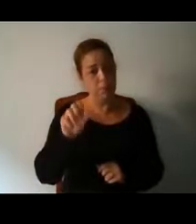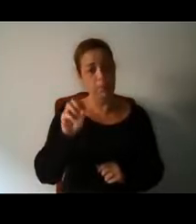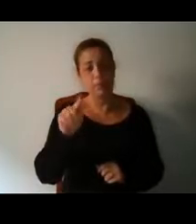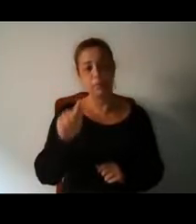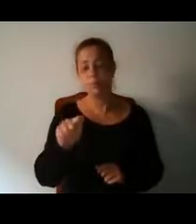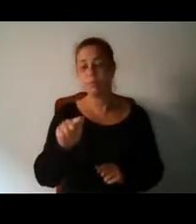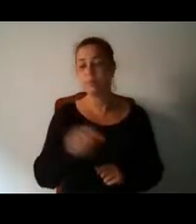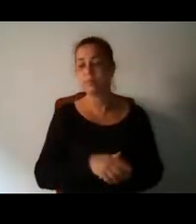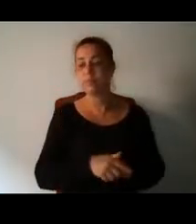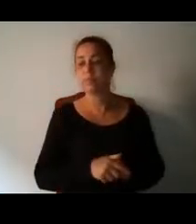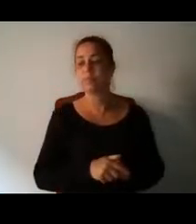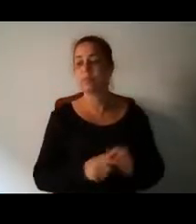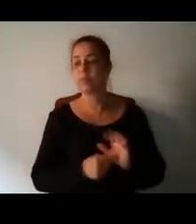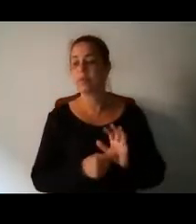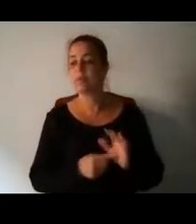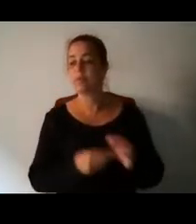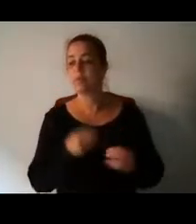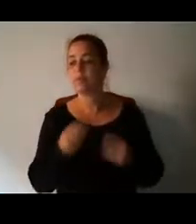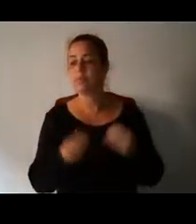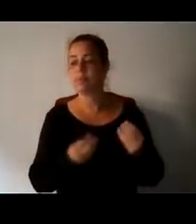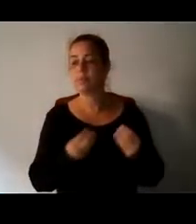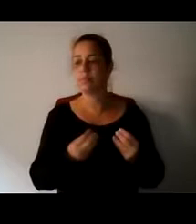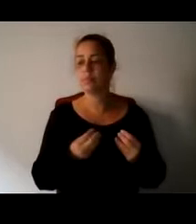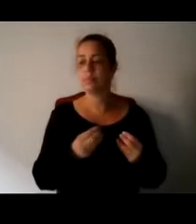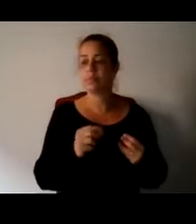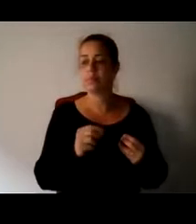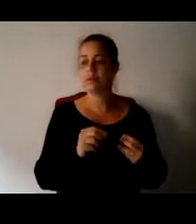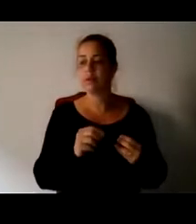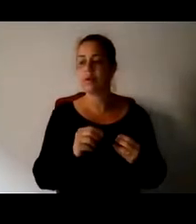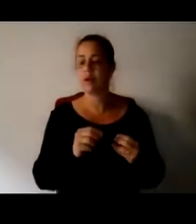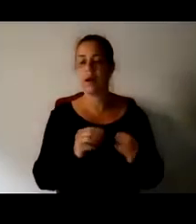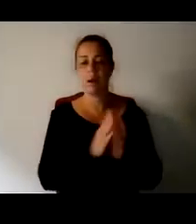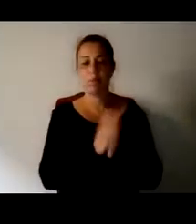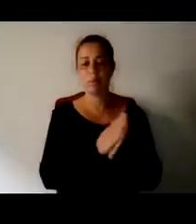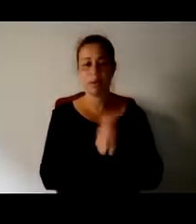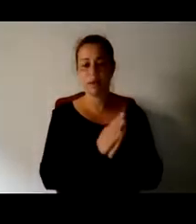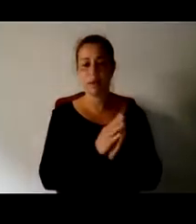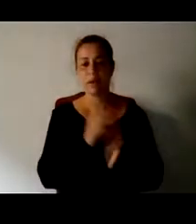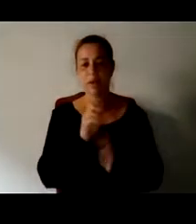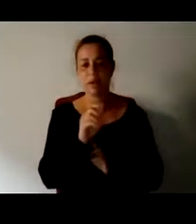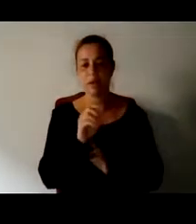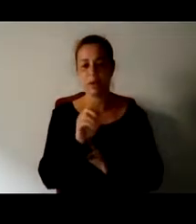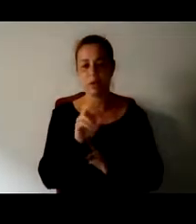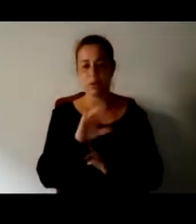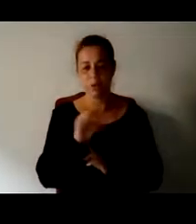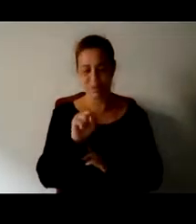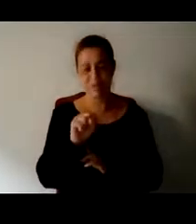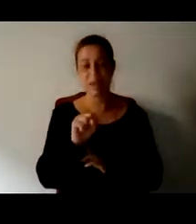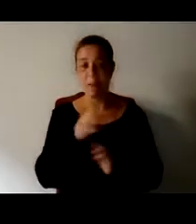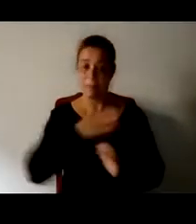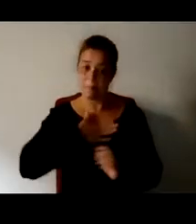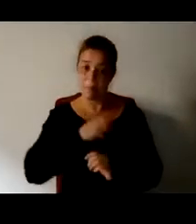aqui é a Doris, que é o meu avatar, é o módulo 1. E no módulo 2, eu